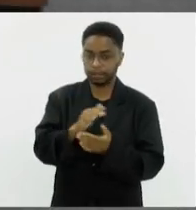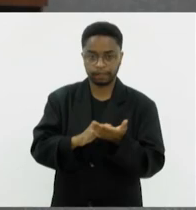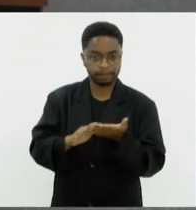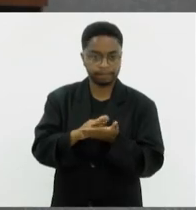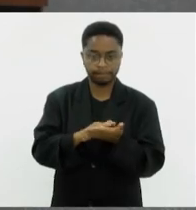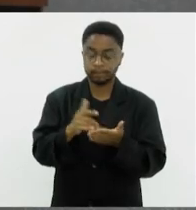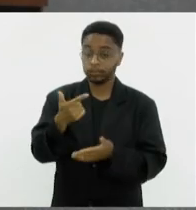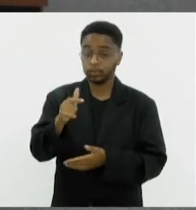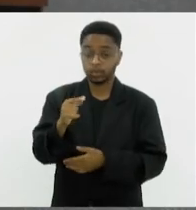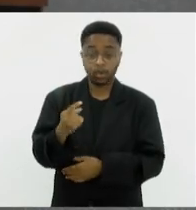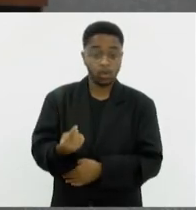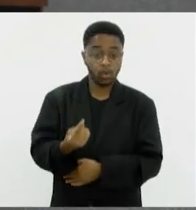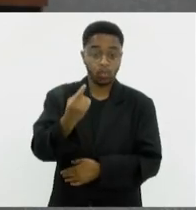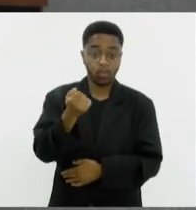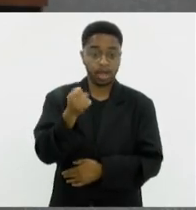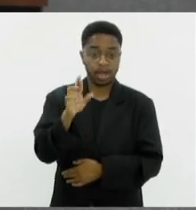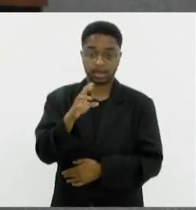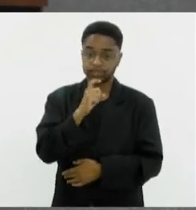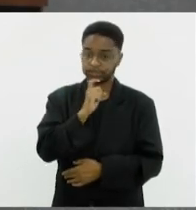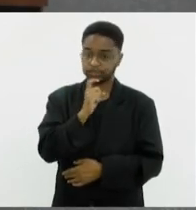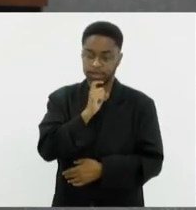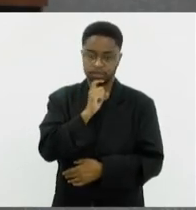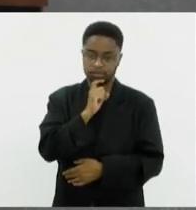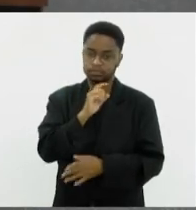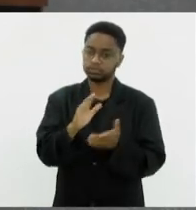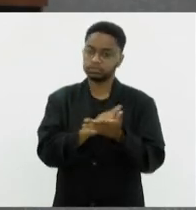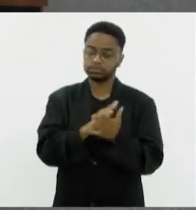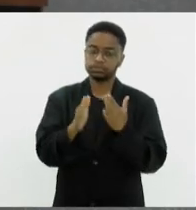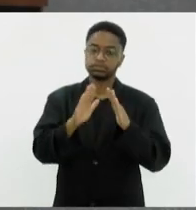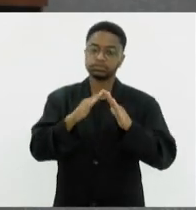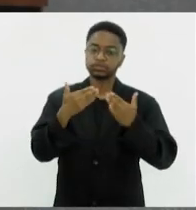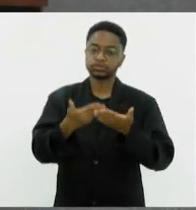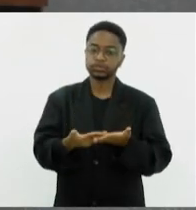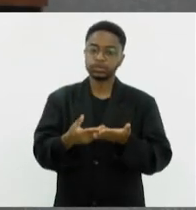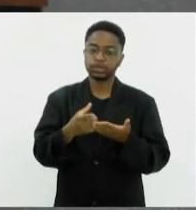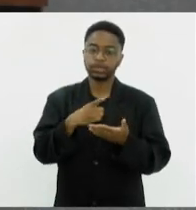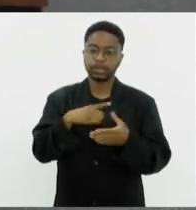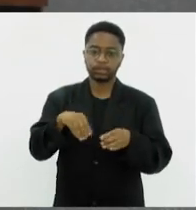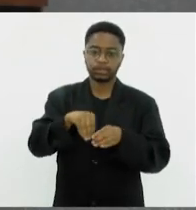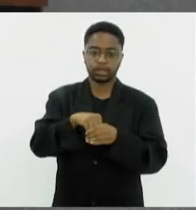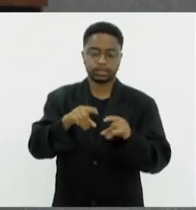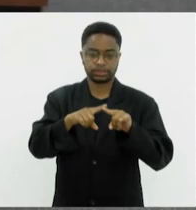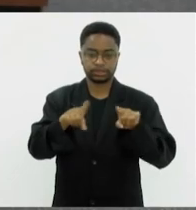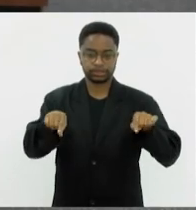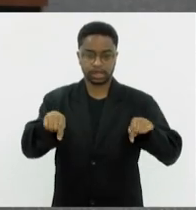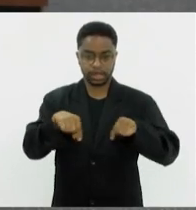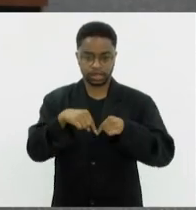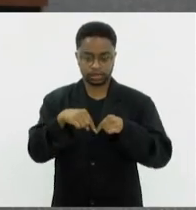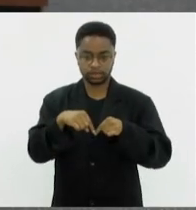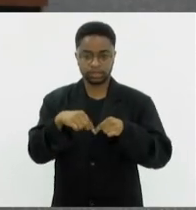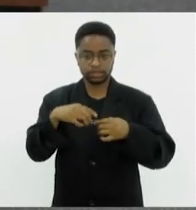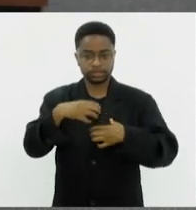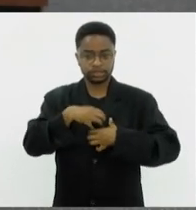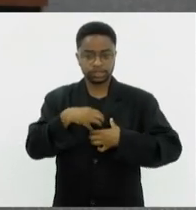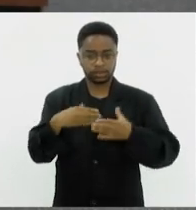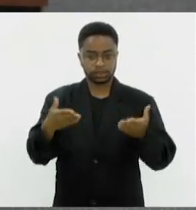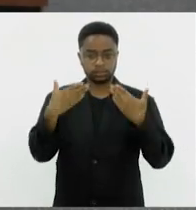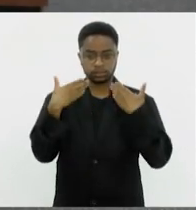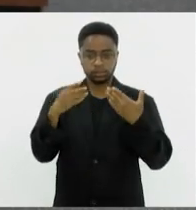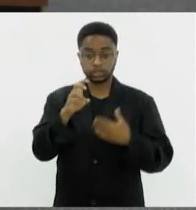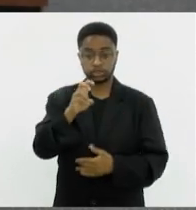um aparelho de ar-condicionado. Tem escolas que chegam a ter temperaturas, chegam a ter sensação térmica